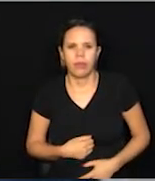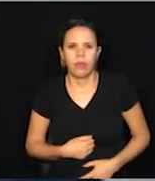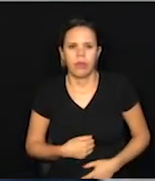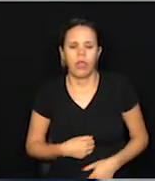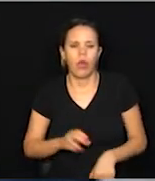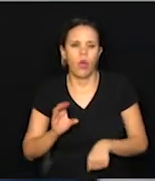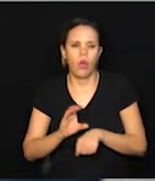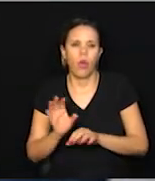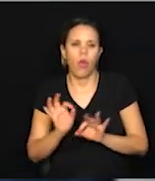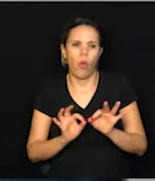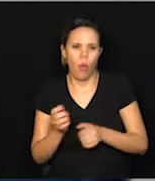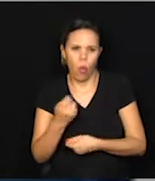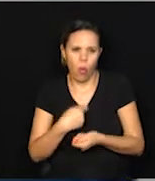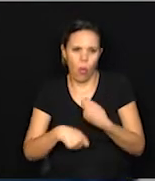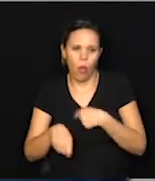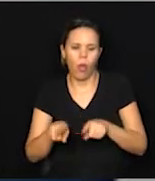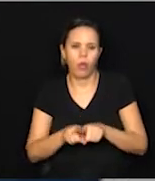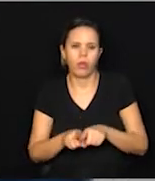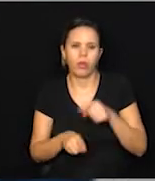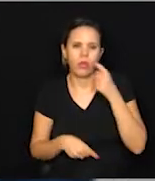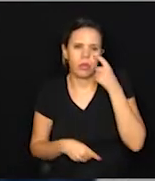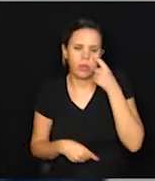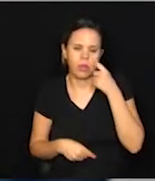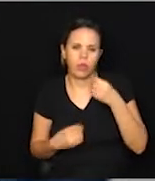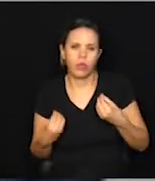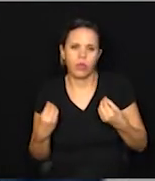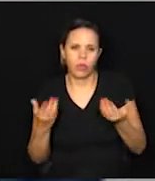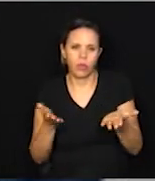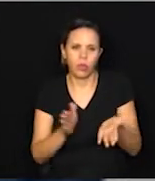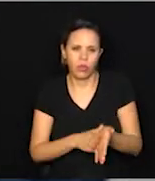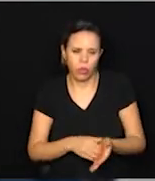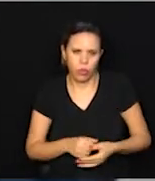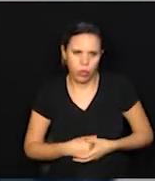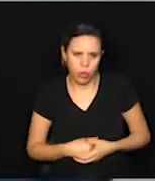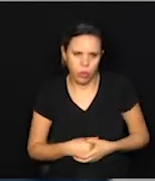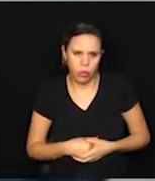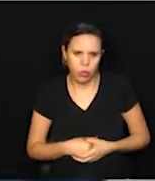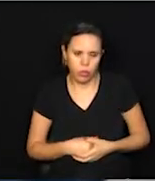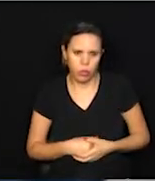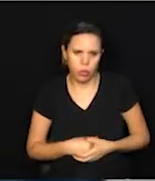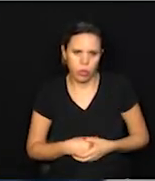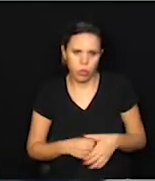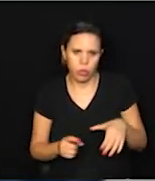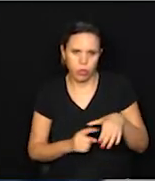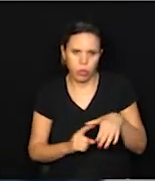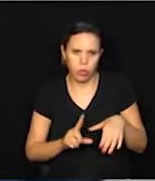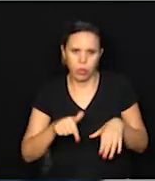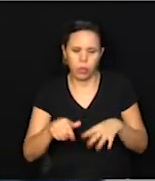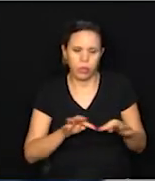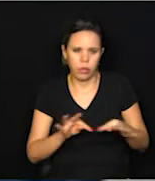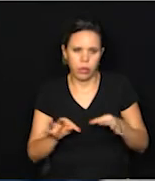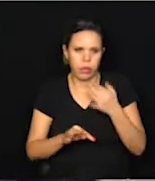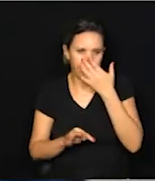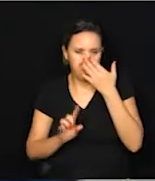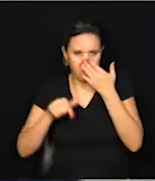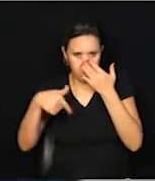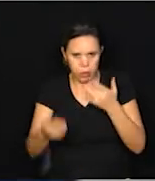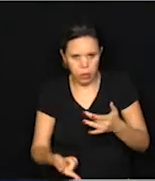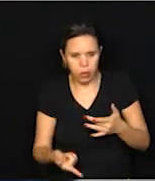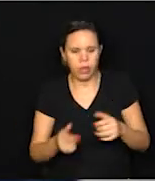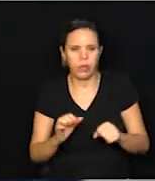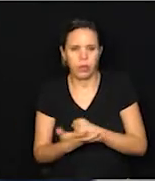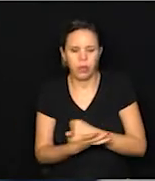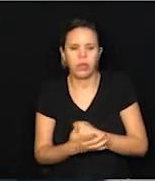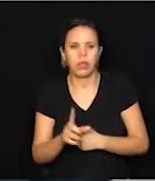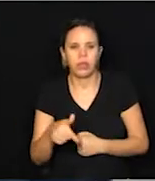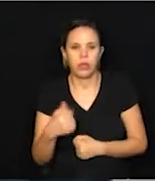a organização e a oferta de ambulatórios pós-Covid, que eu acho que isso vai ser vital, que